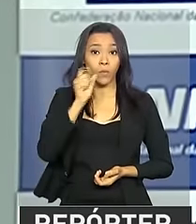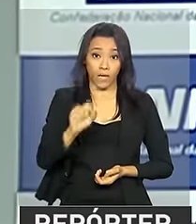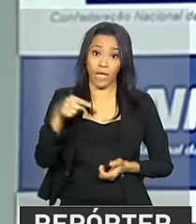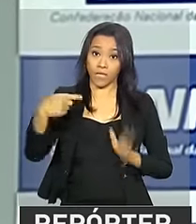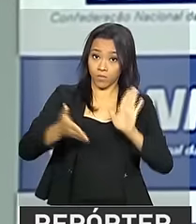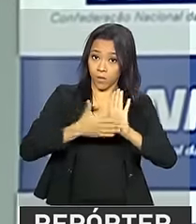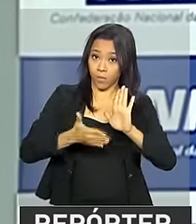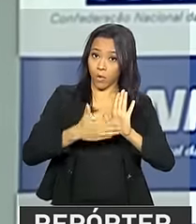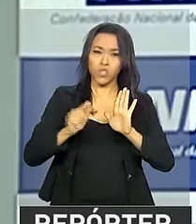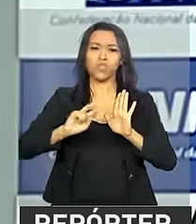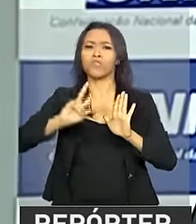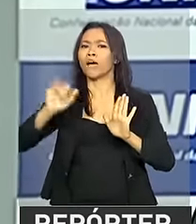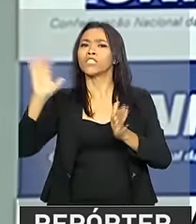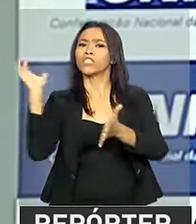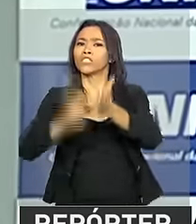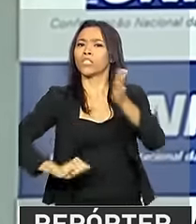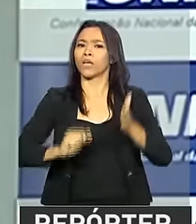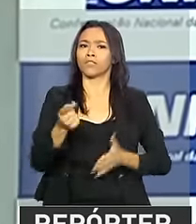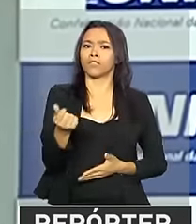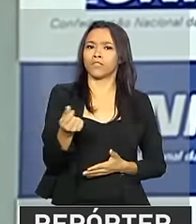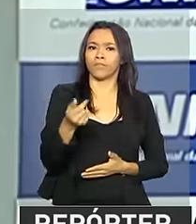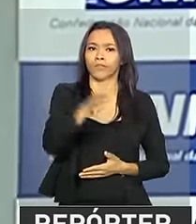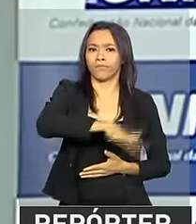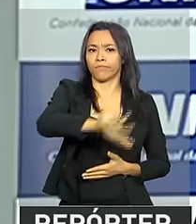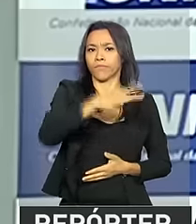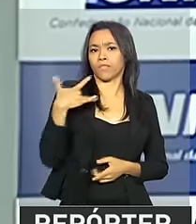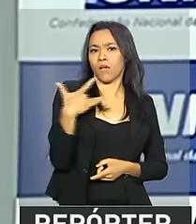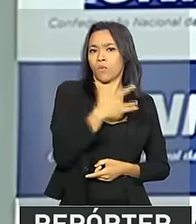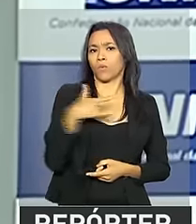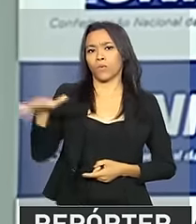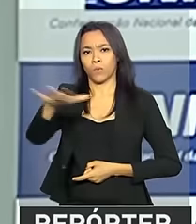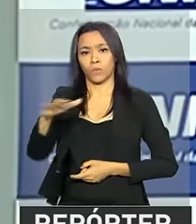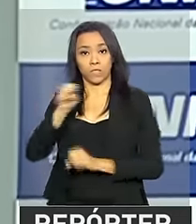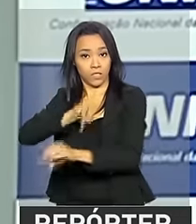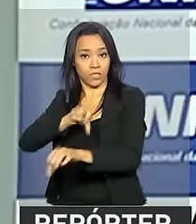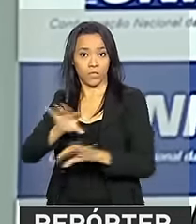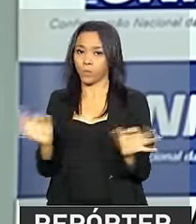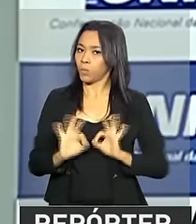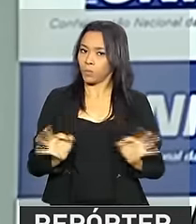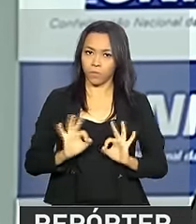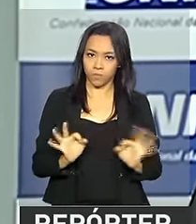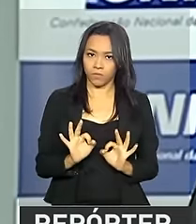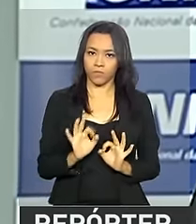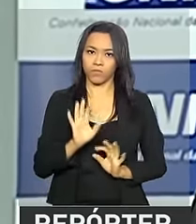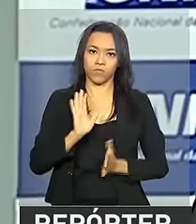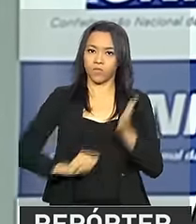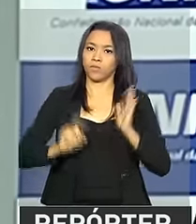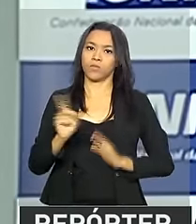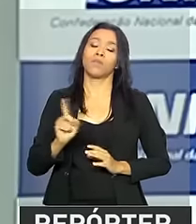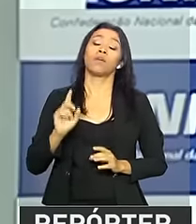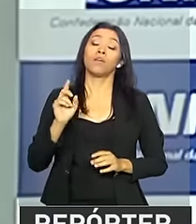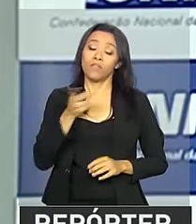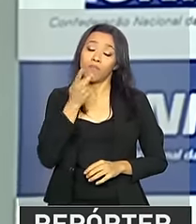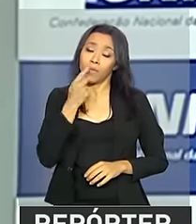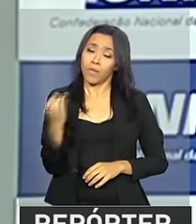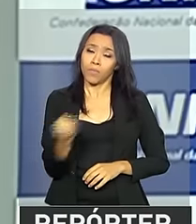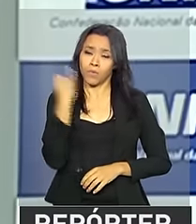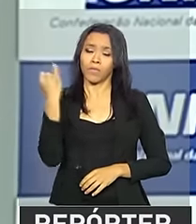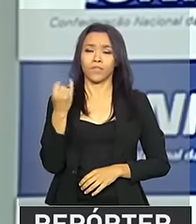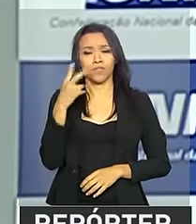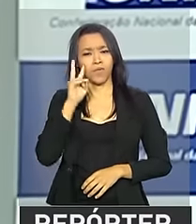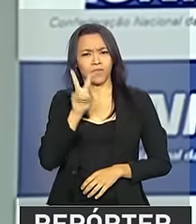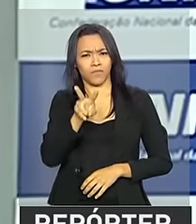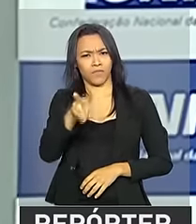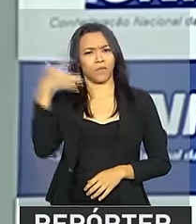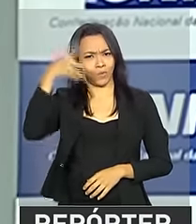medida ela não vai tirar recursos nem da saúde e nem da educação e defendeu mais uma vez a importância da sua aprovação. Vamos ouvir um